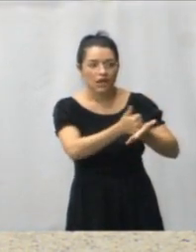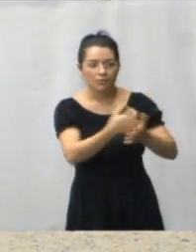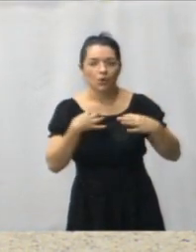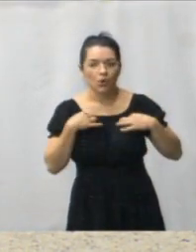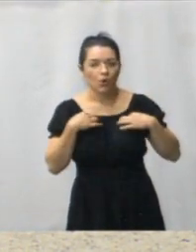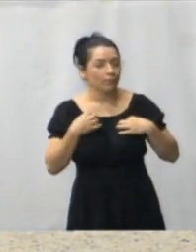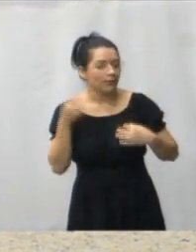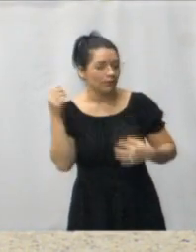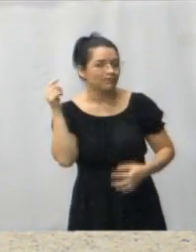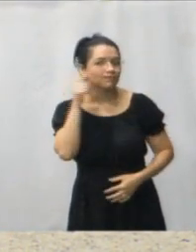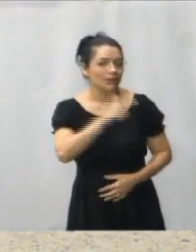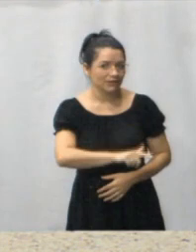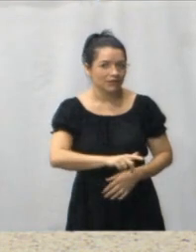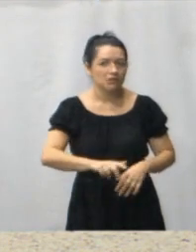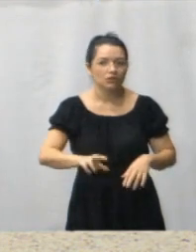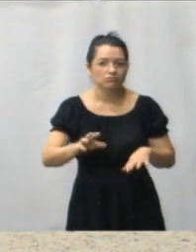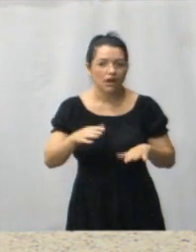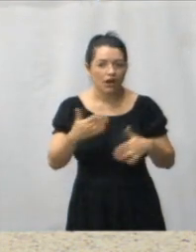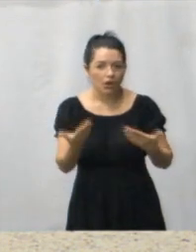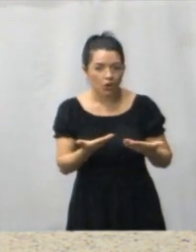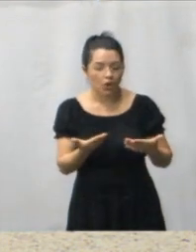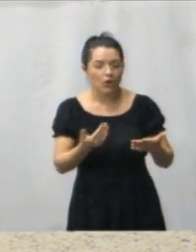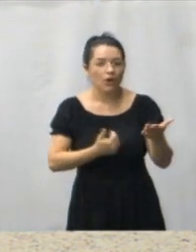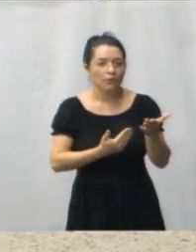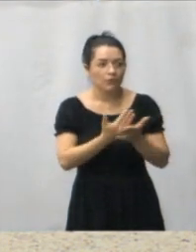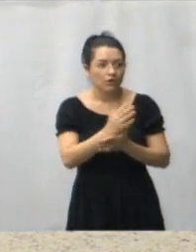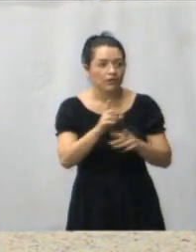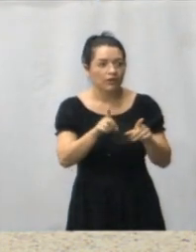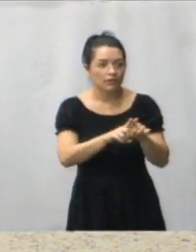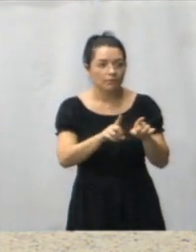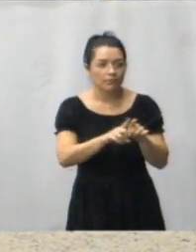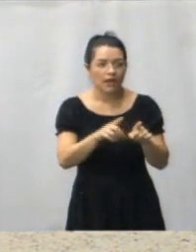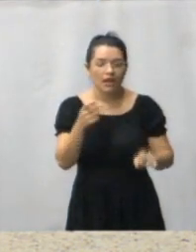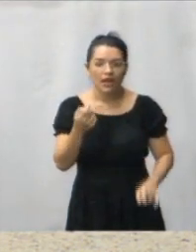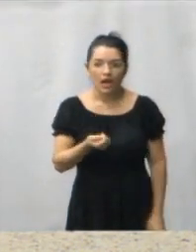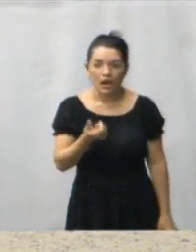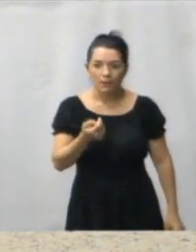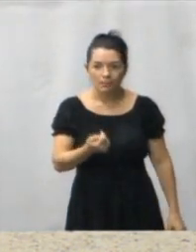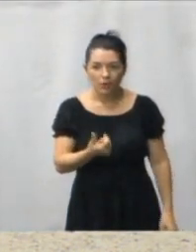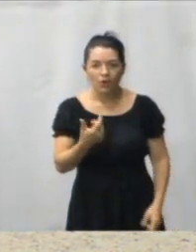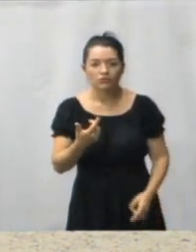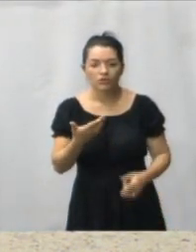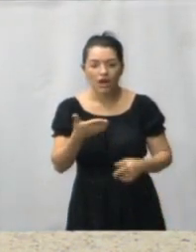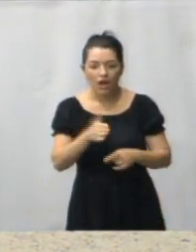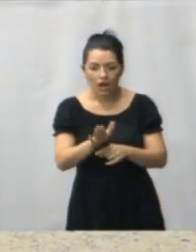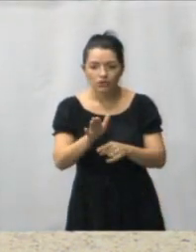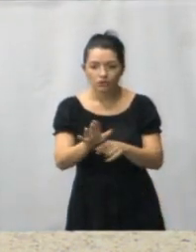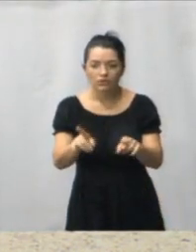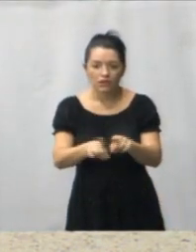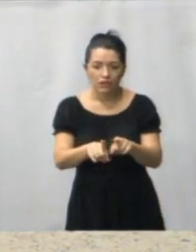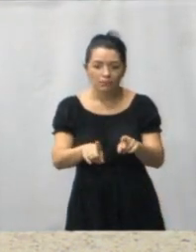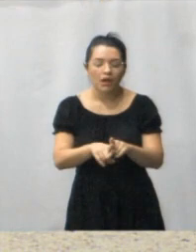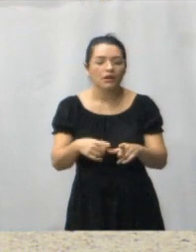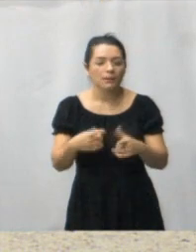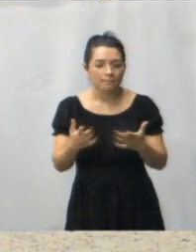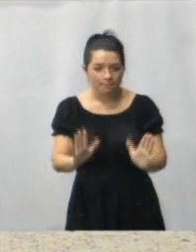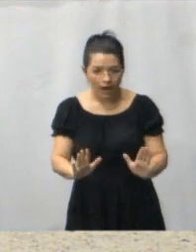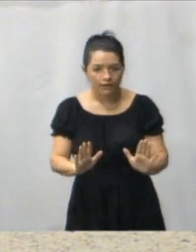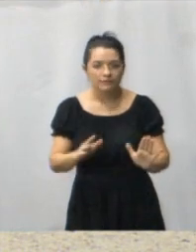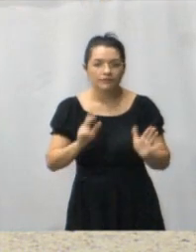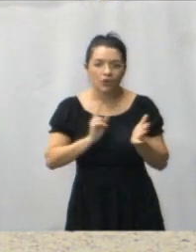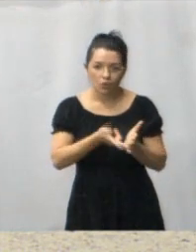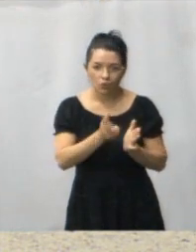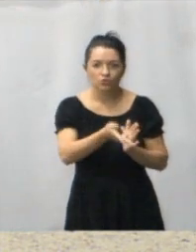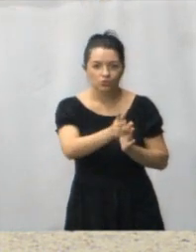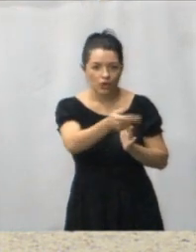abono, que a gente acredita que já ajuda bastante, mas vamos continuar na empreitada do plano de carreira. Quero parabenizar e agradecer ao